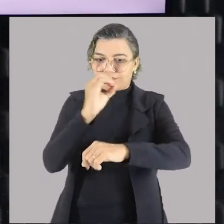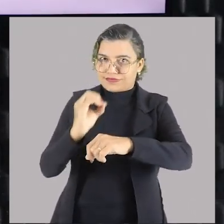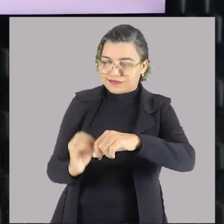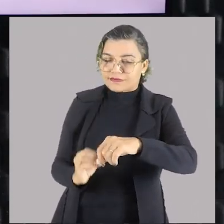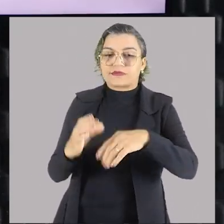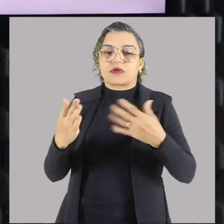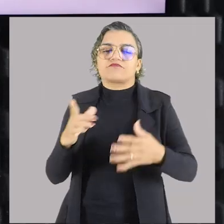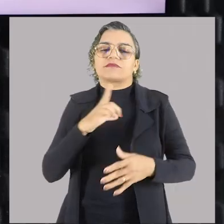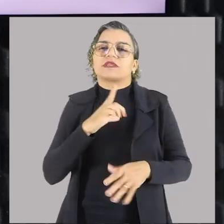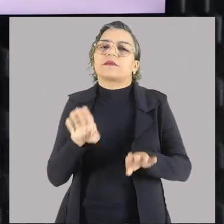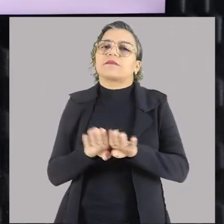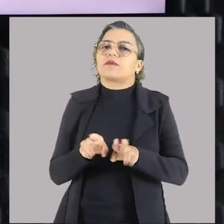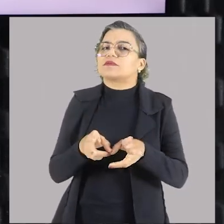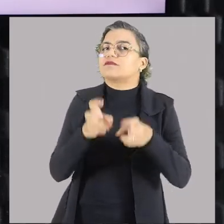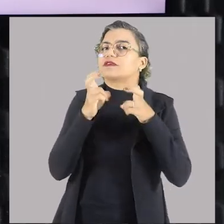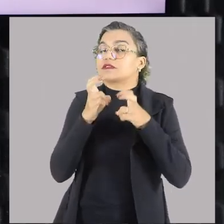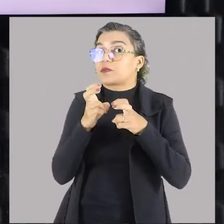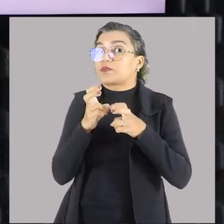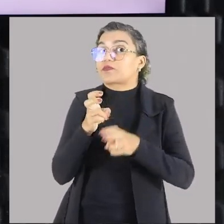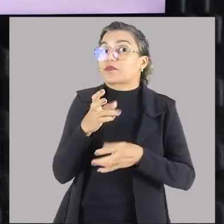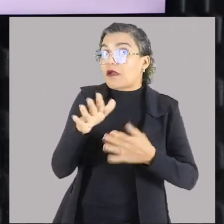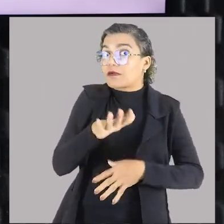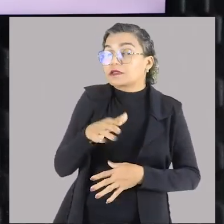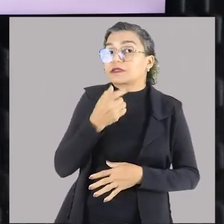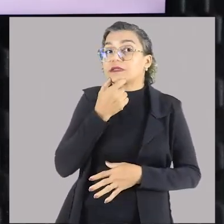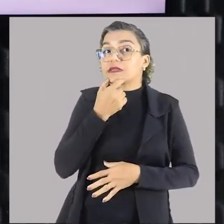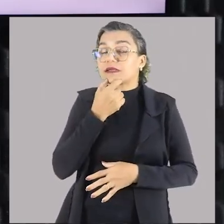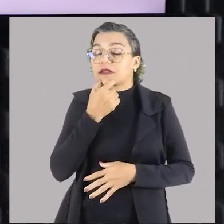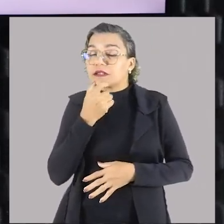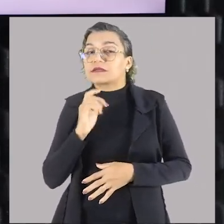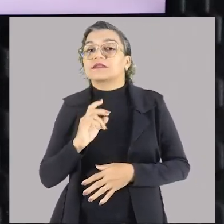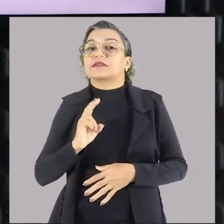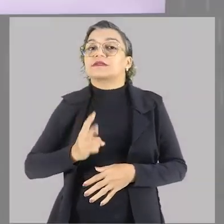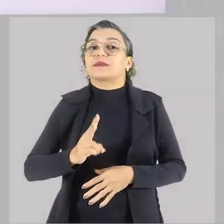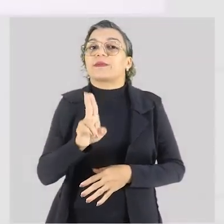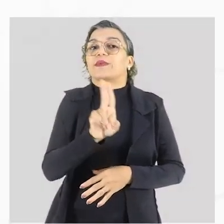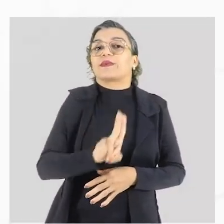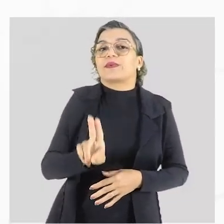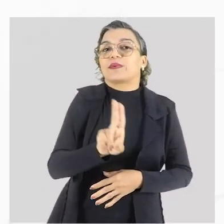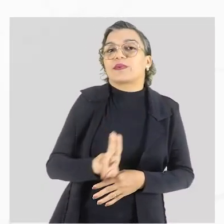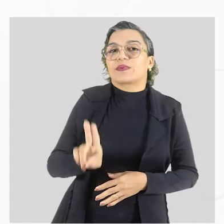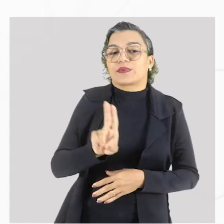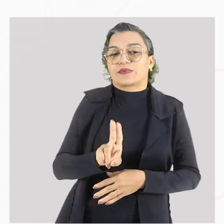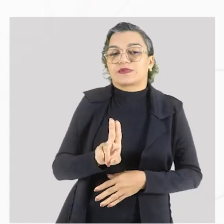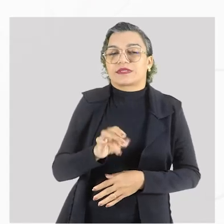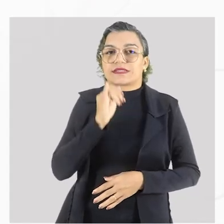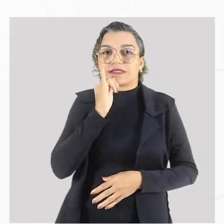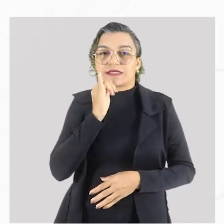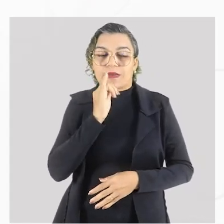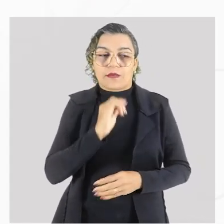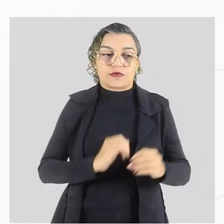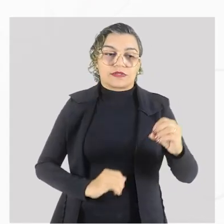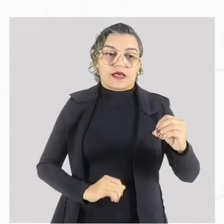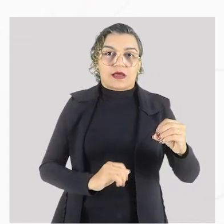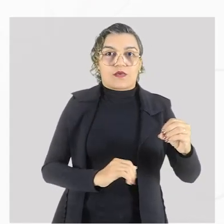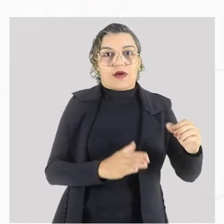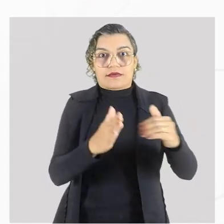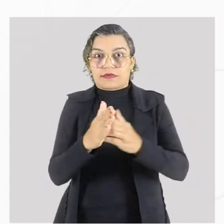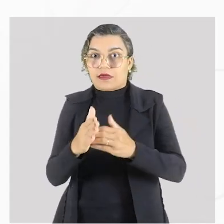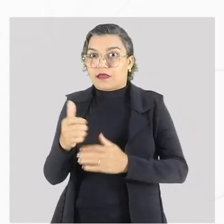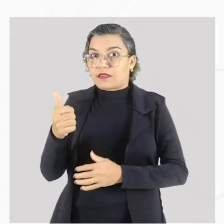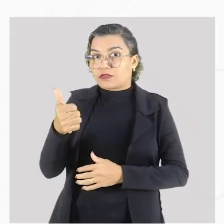uma observação. Em inglês, por exemplo, a gente sempre usa de 0 a 12. tá? Você